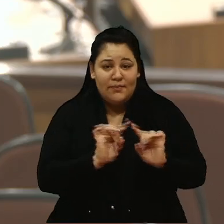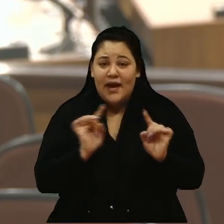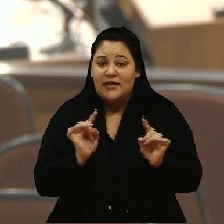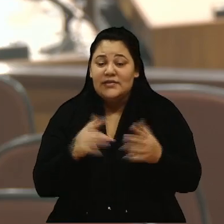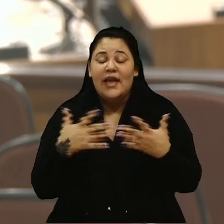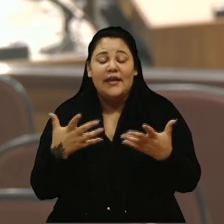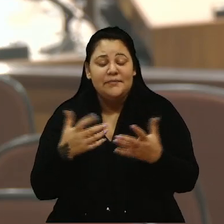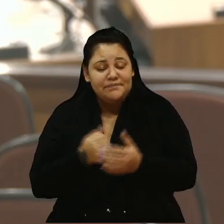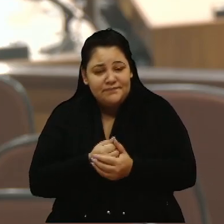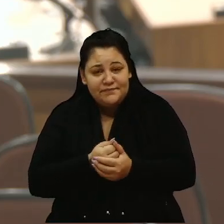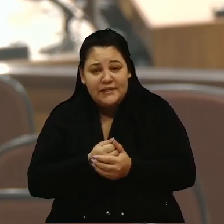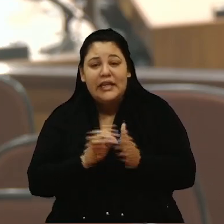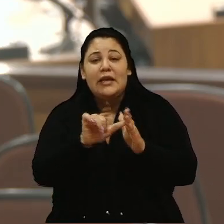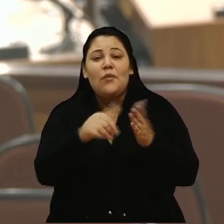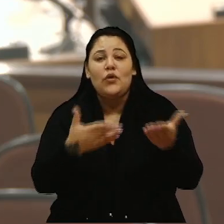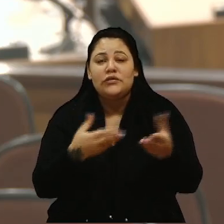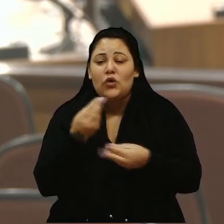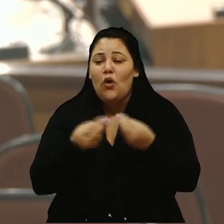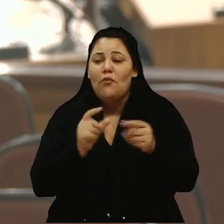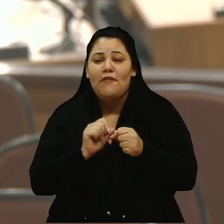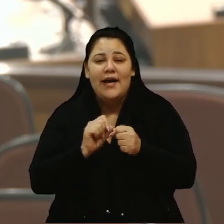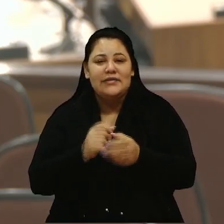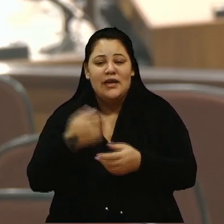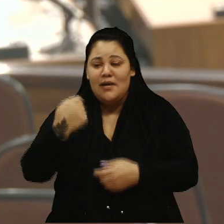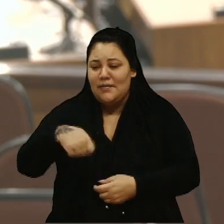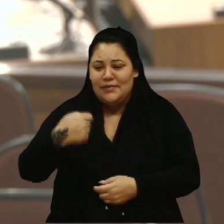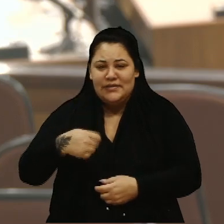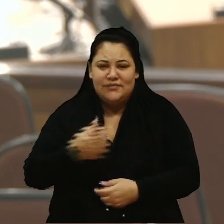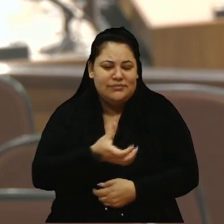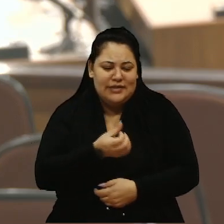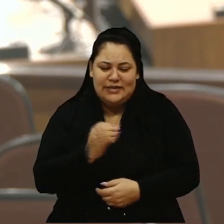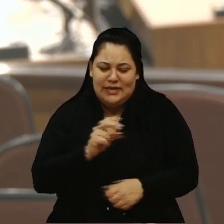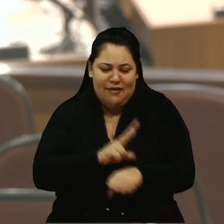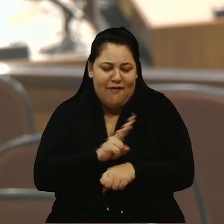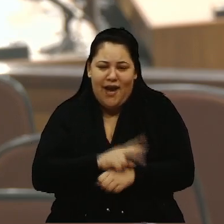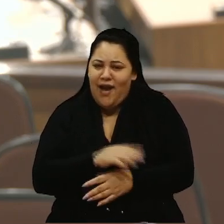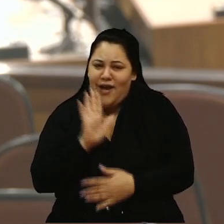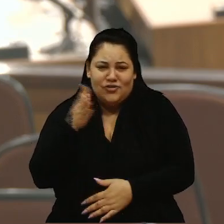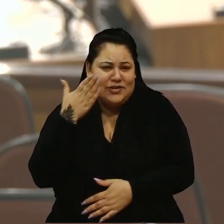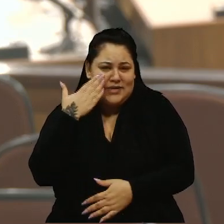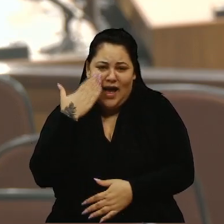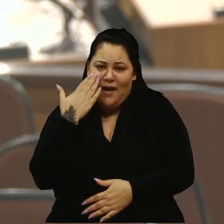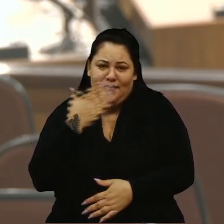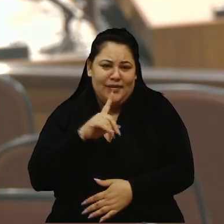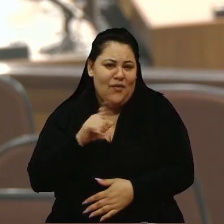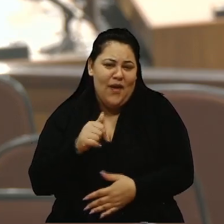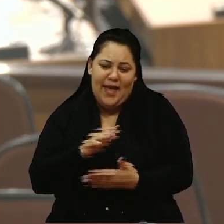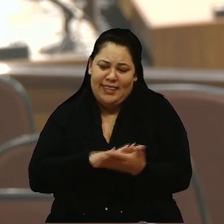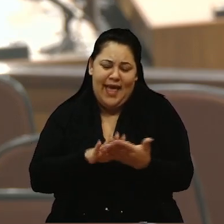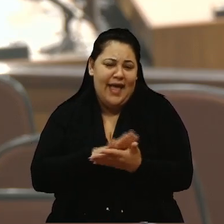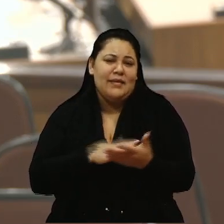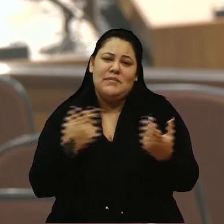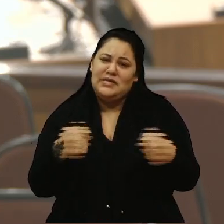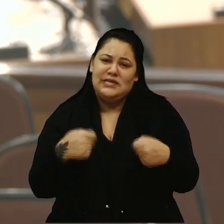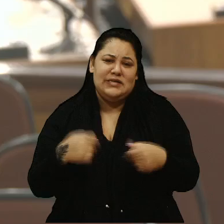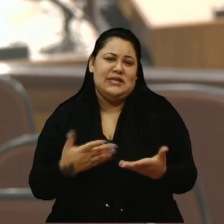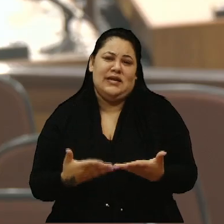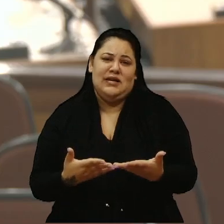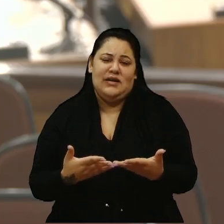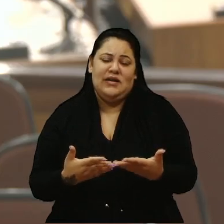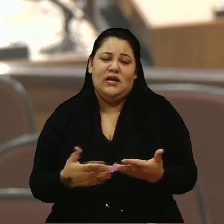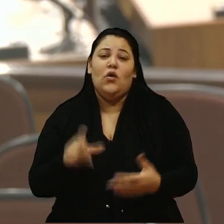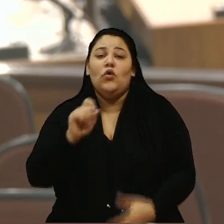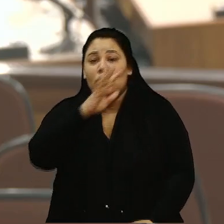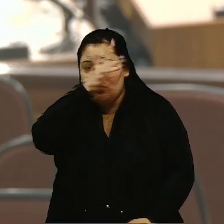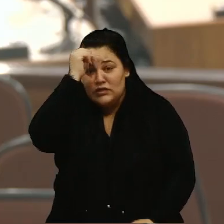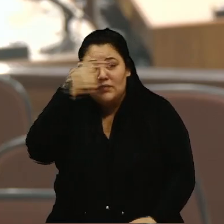e mesmo depois, vai precisar de mais. 60 vagas, a gente sabe que não é nada parecido do que se precisa. O que o município está